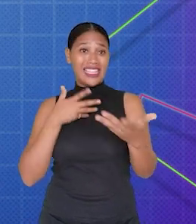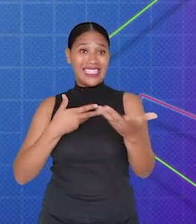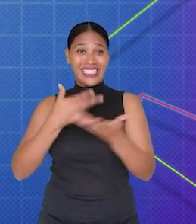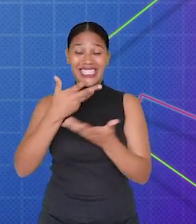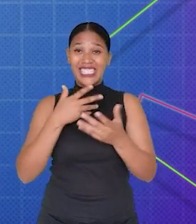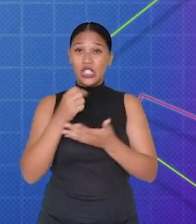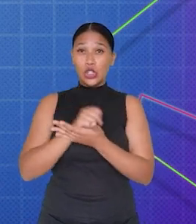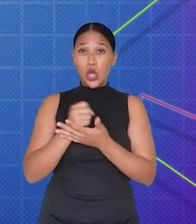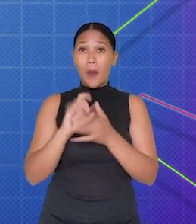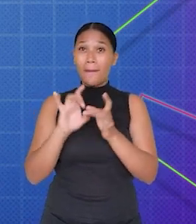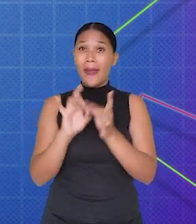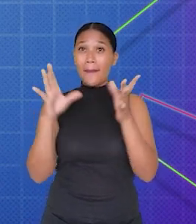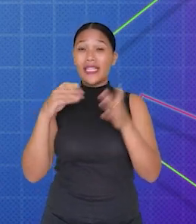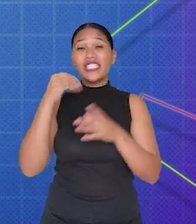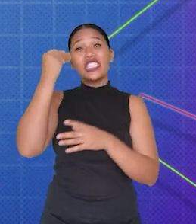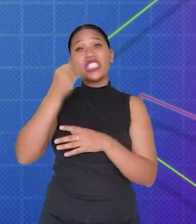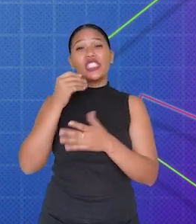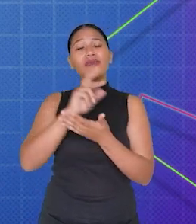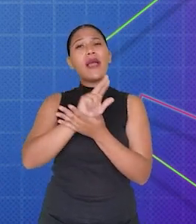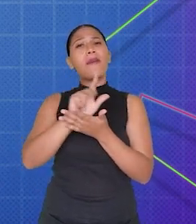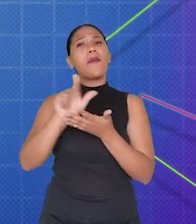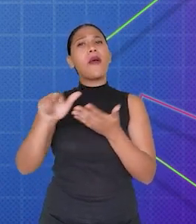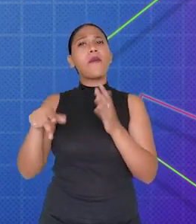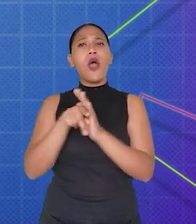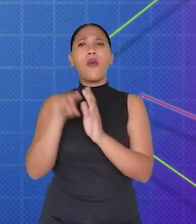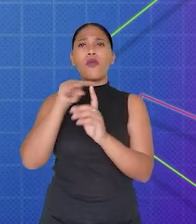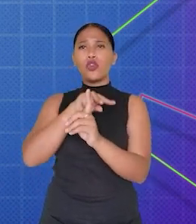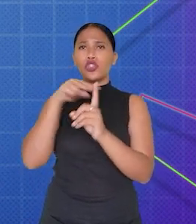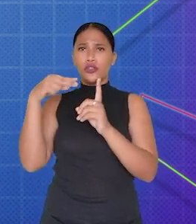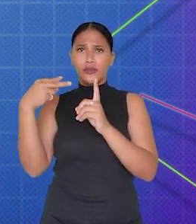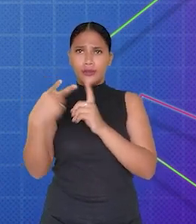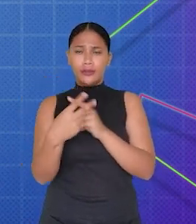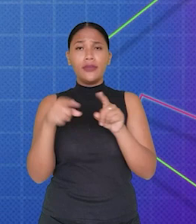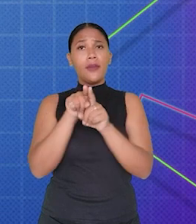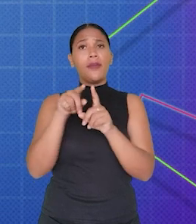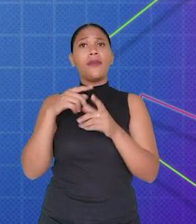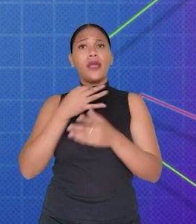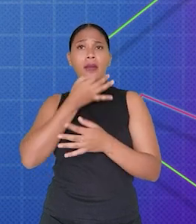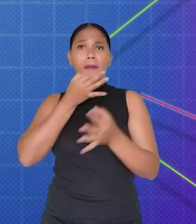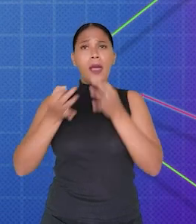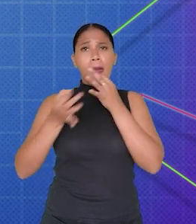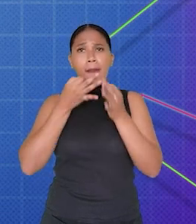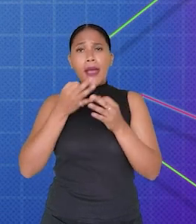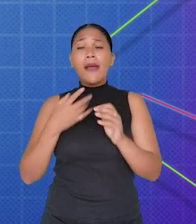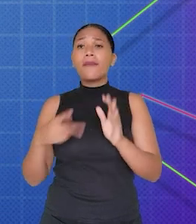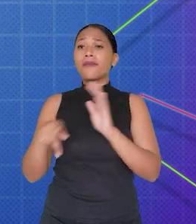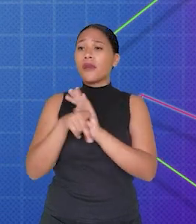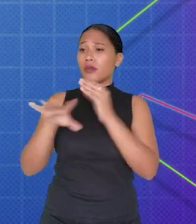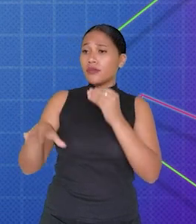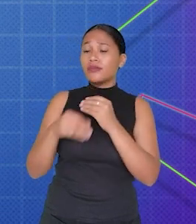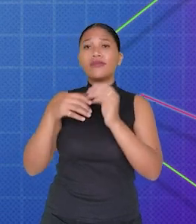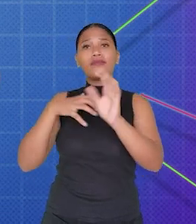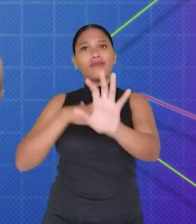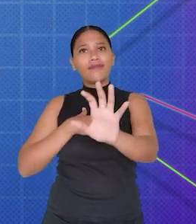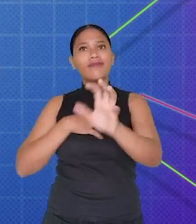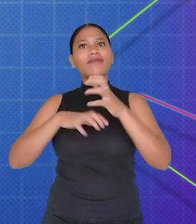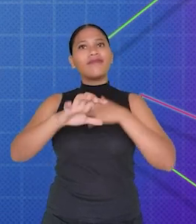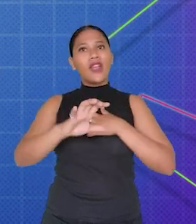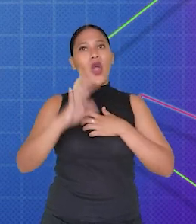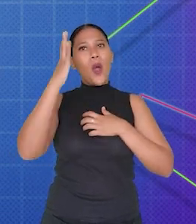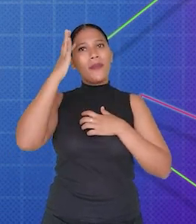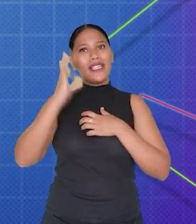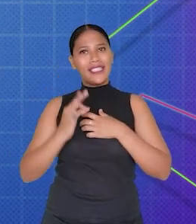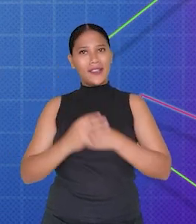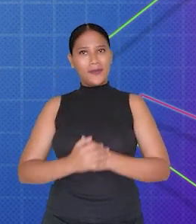jogo permite ao jogador experimentar diferentes pontos de vista e perspectivas, ajudando a construir a empatia e